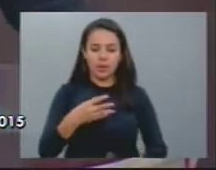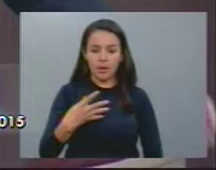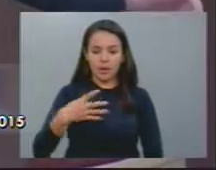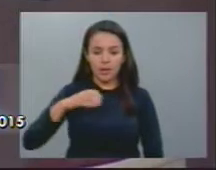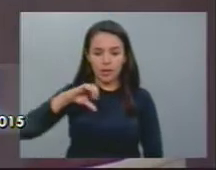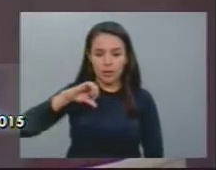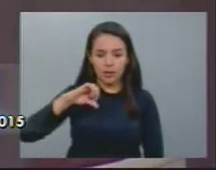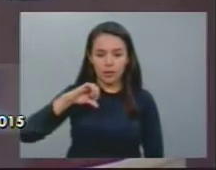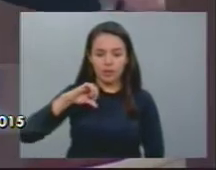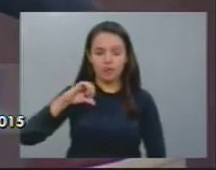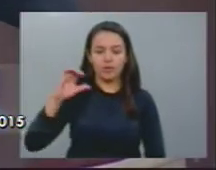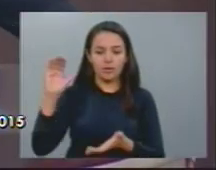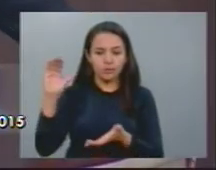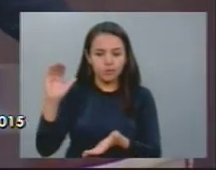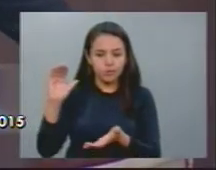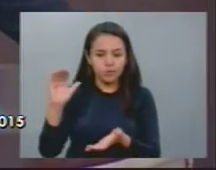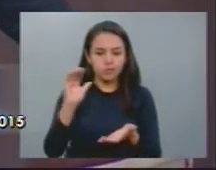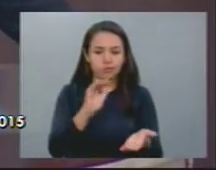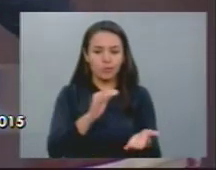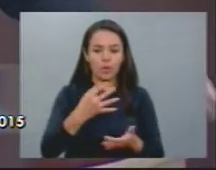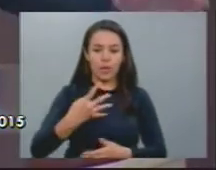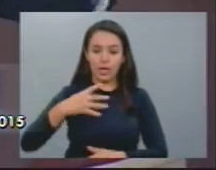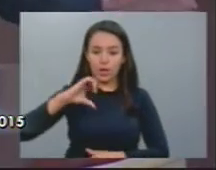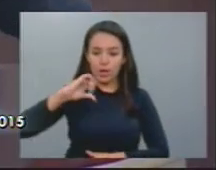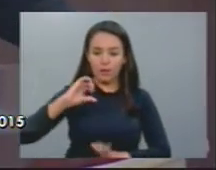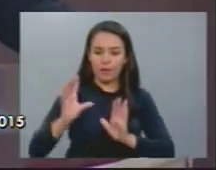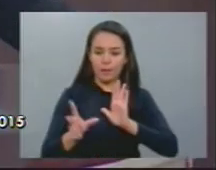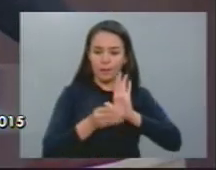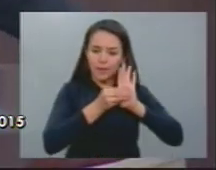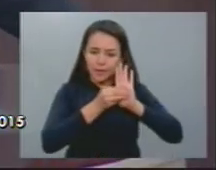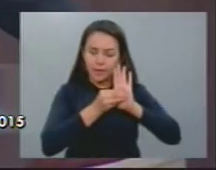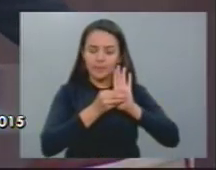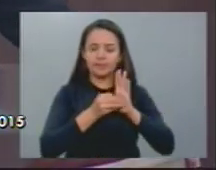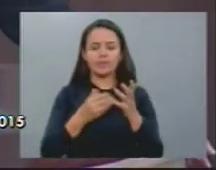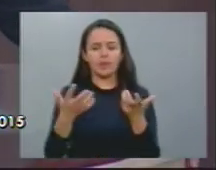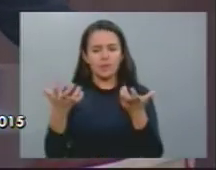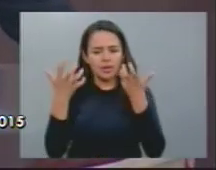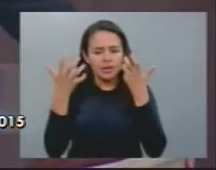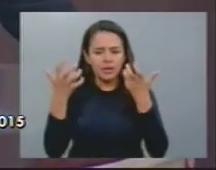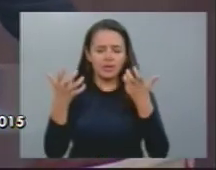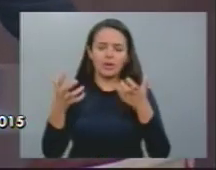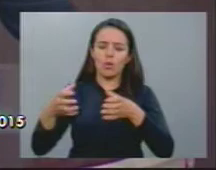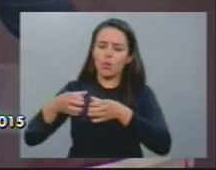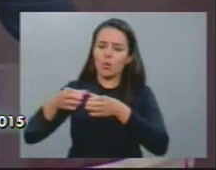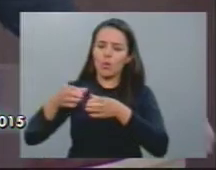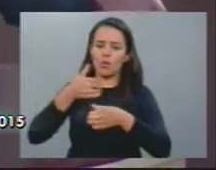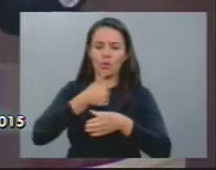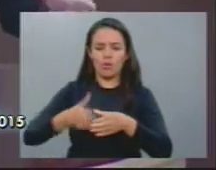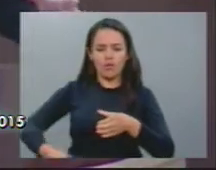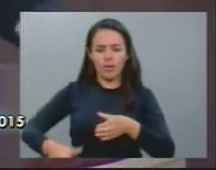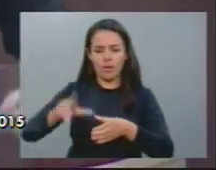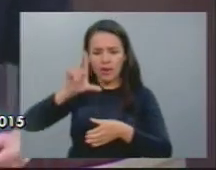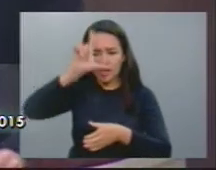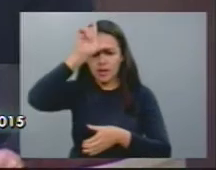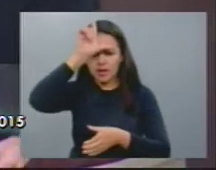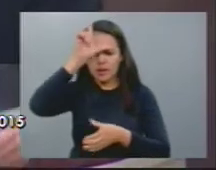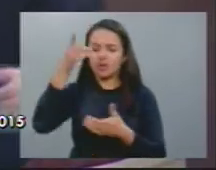propondo, e aqui eu queria muito que a bancada do governo, através da sua liderança, se